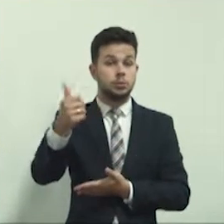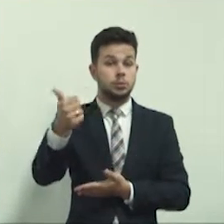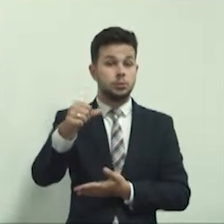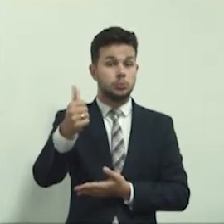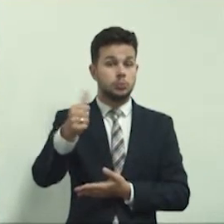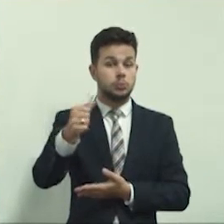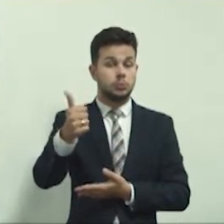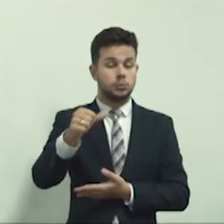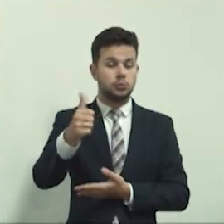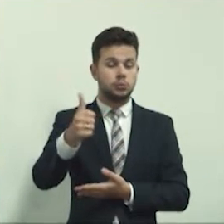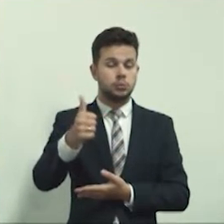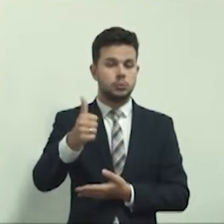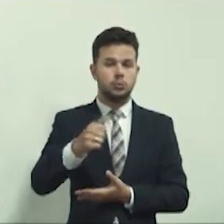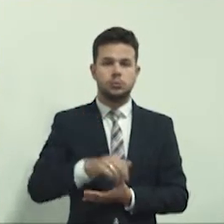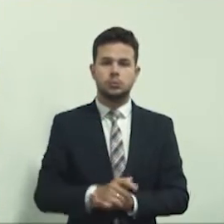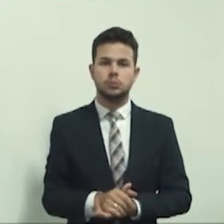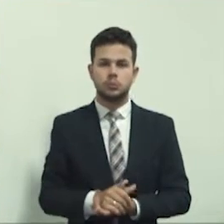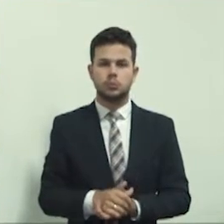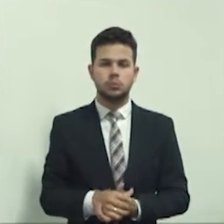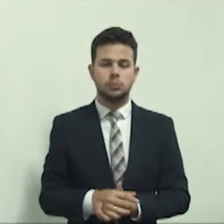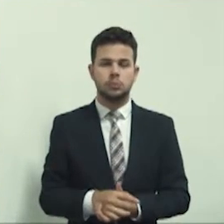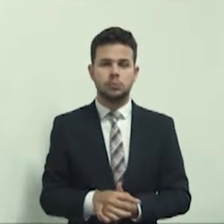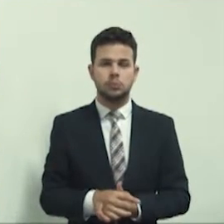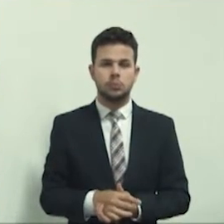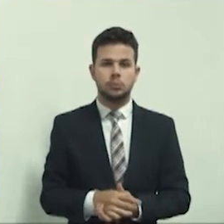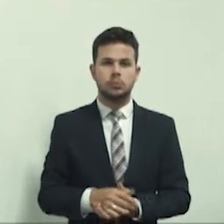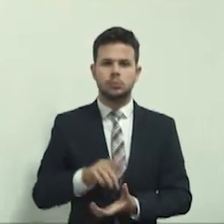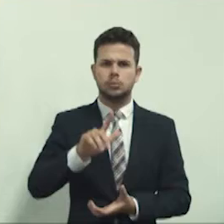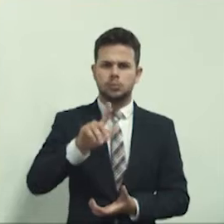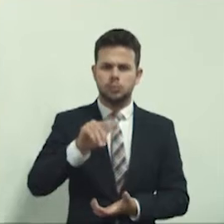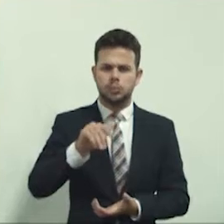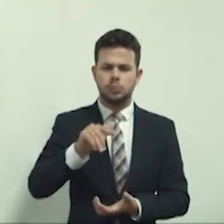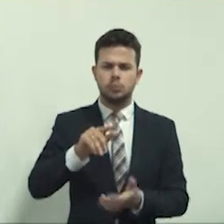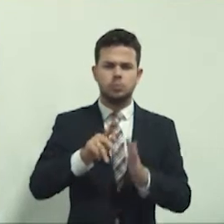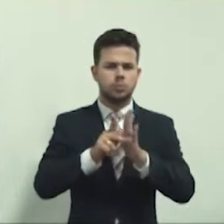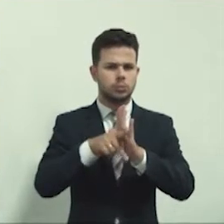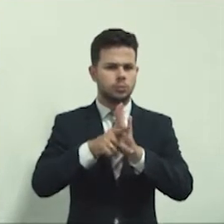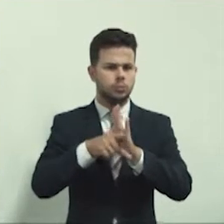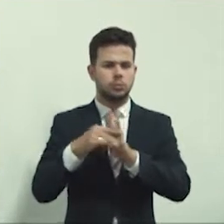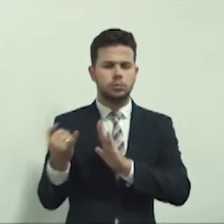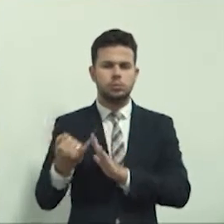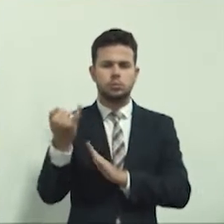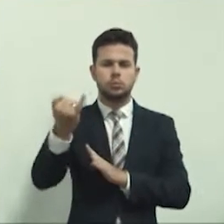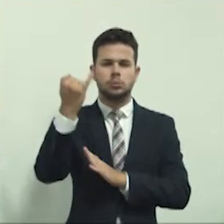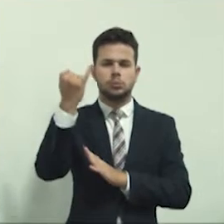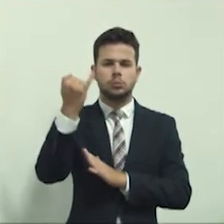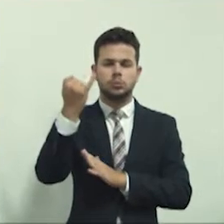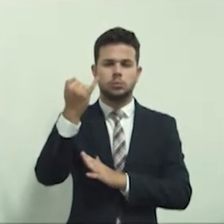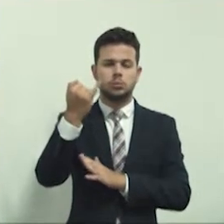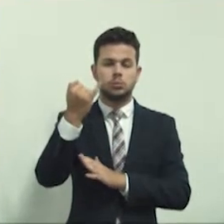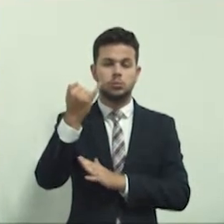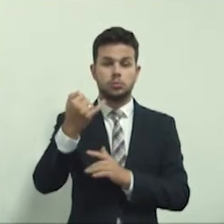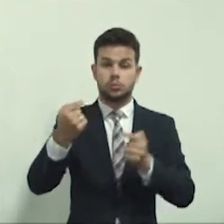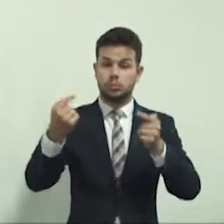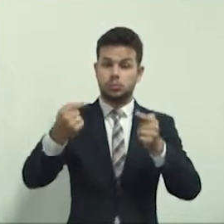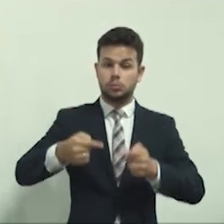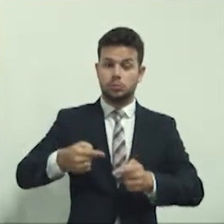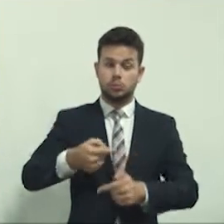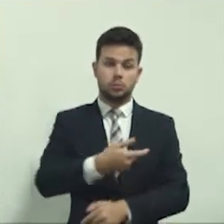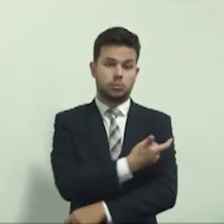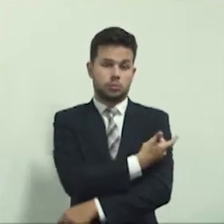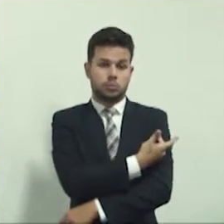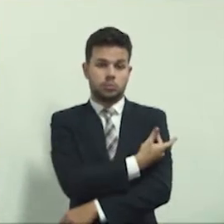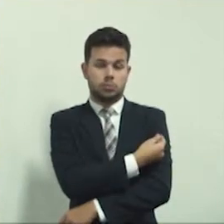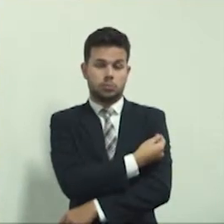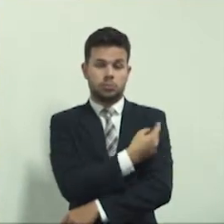passada. E é uma campanha importante, veja só. A campanha de vacinação contra a gripe em